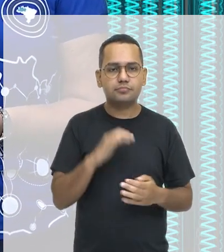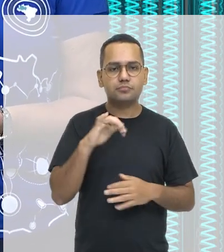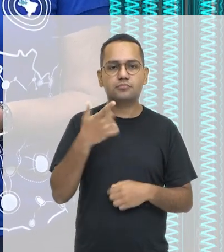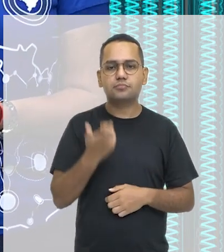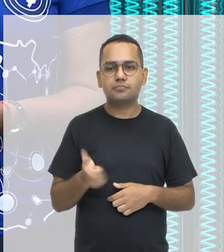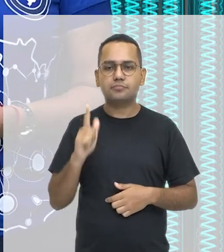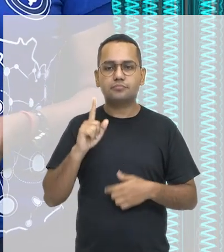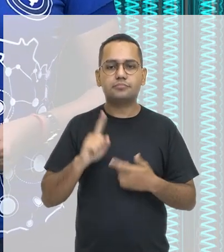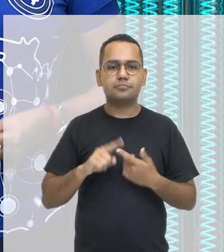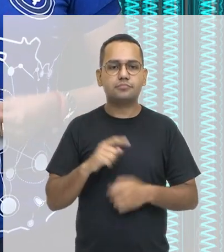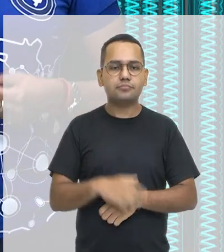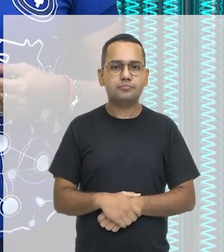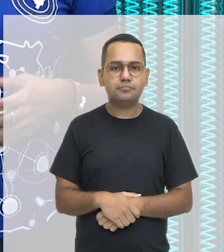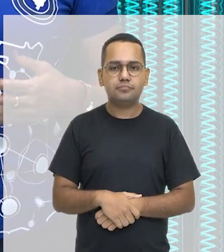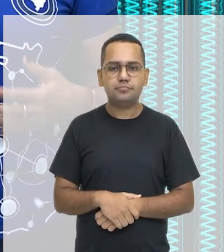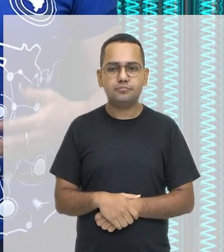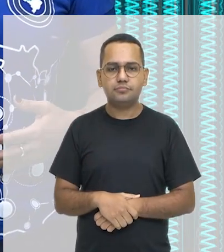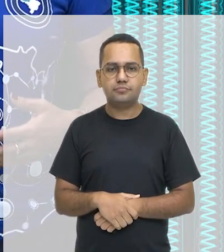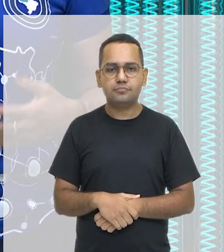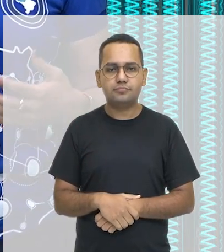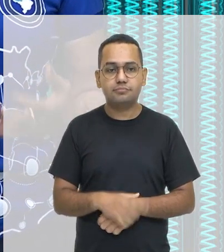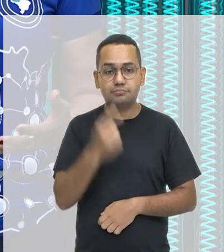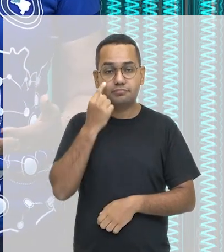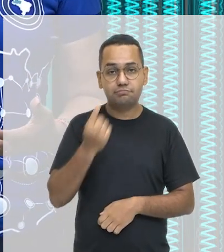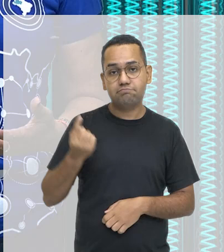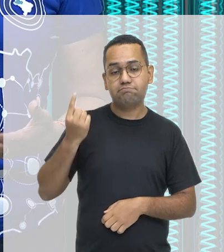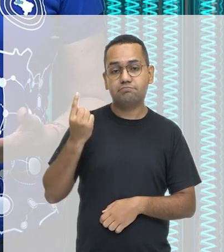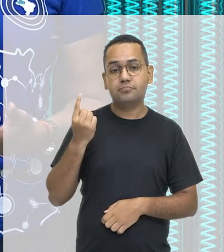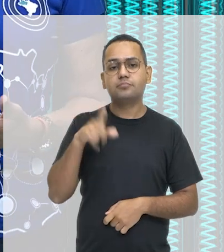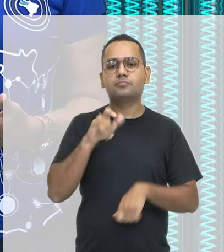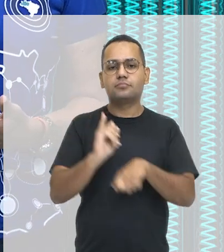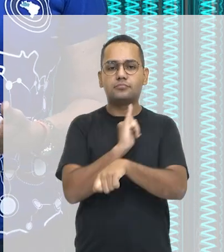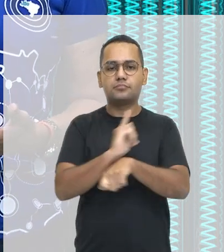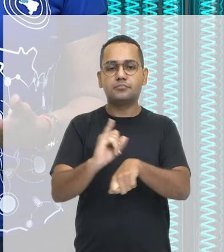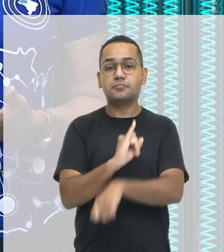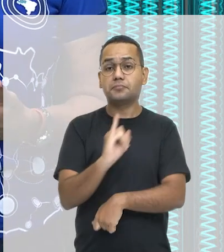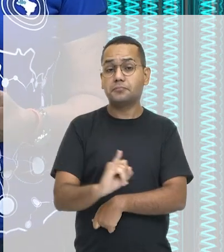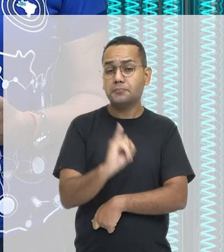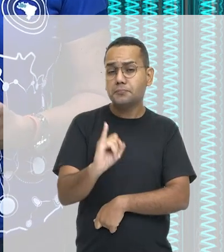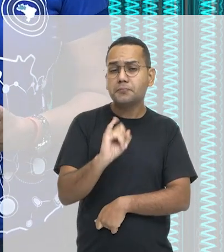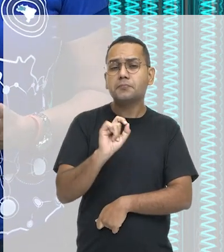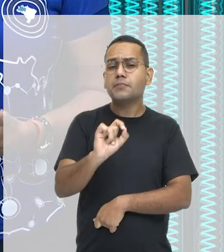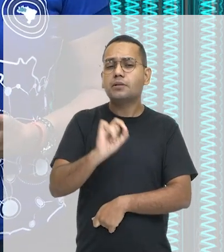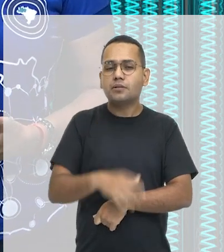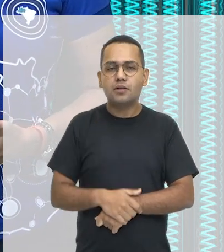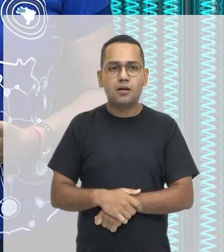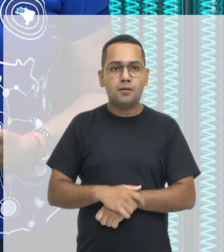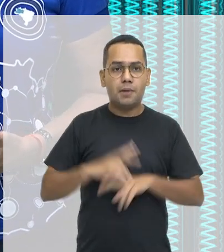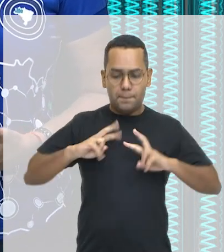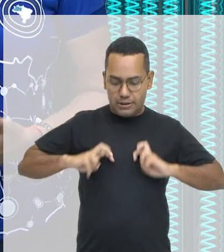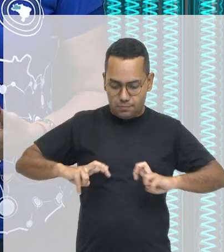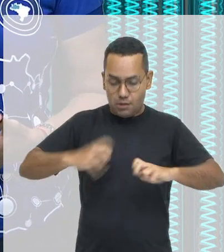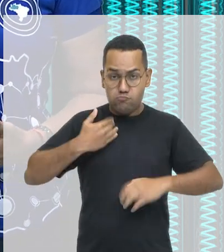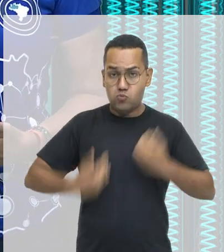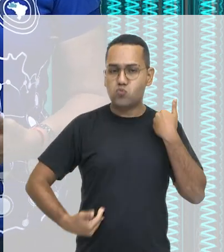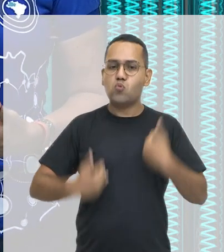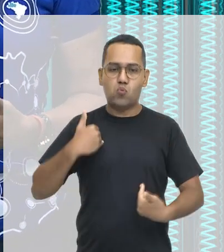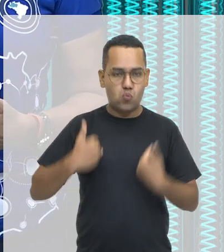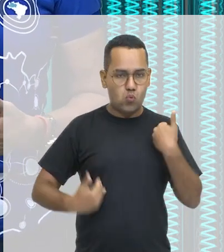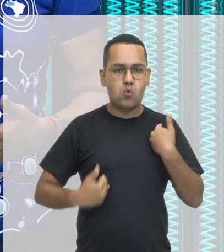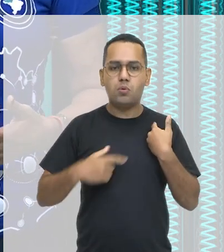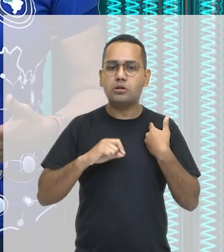dramáticos. Bem, os jogos dramáticos são ferramentas valiosas na exploração da linguagem corporal,